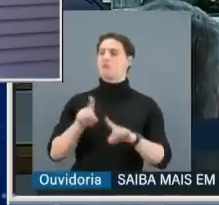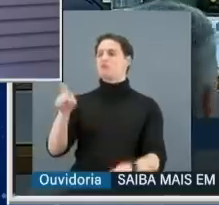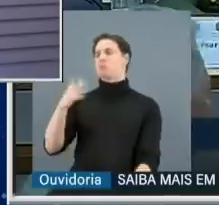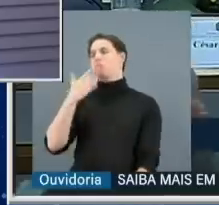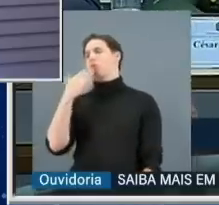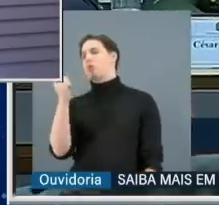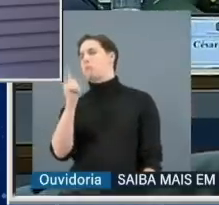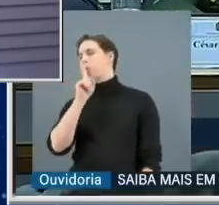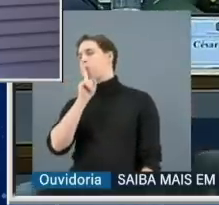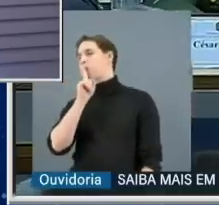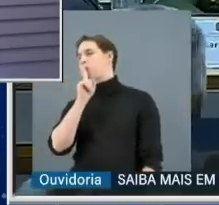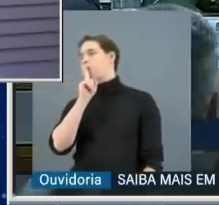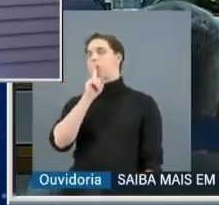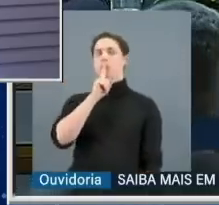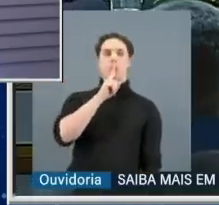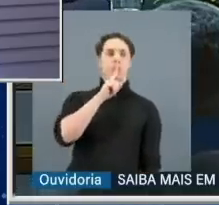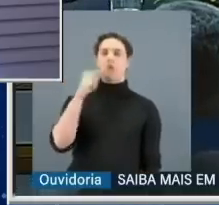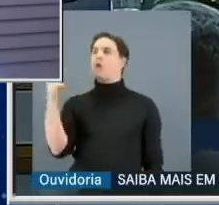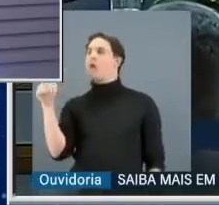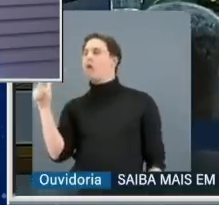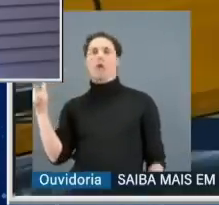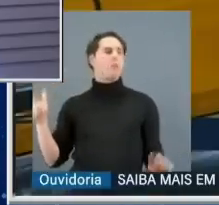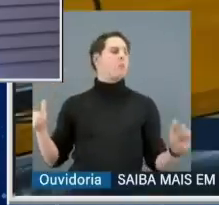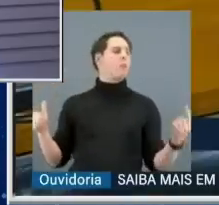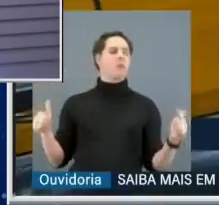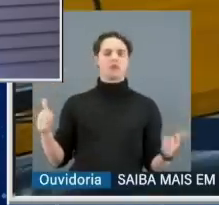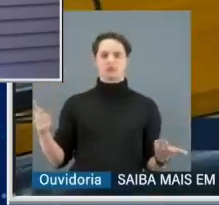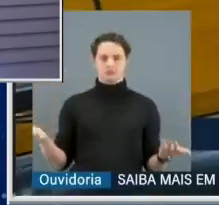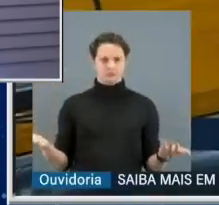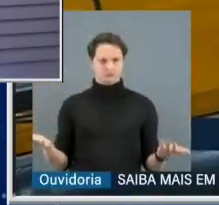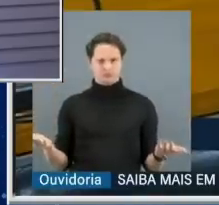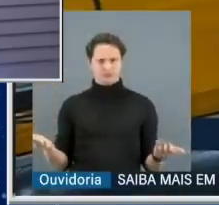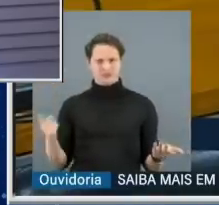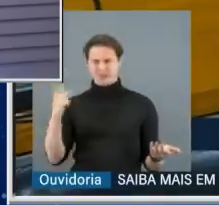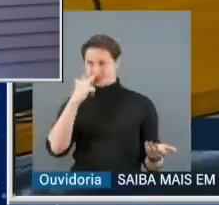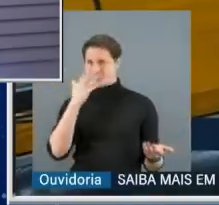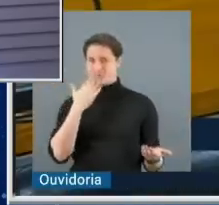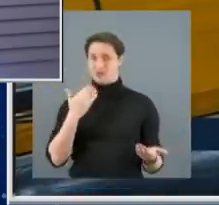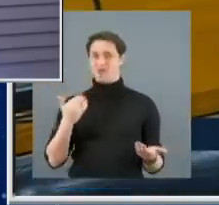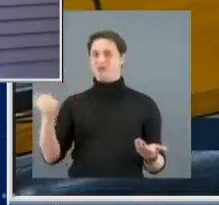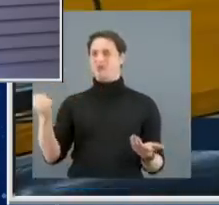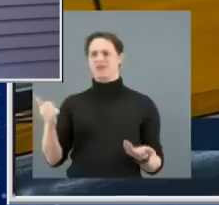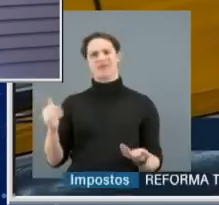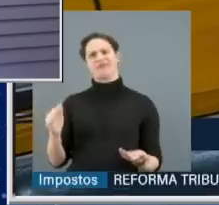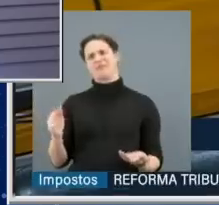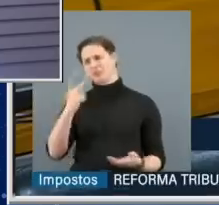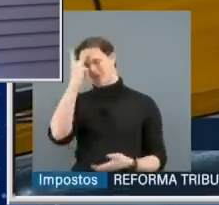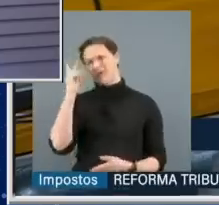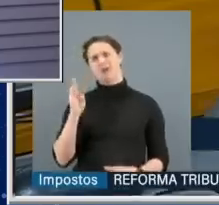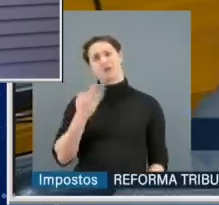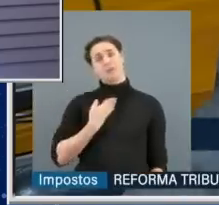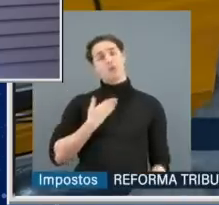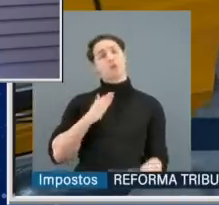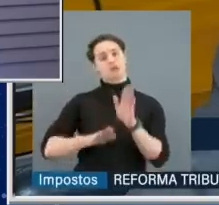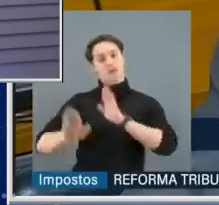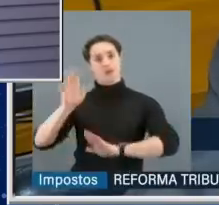dia 8 de janeiro, que recebe no dia de hoje o ex-ajudante de ordens de Jair Bolsonaro, Mauro Cid. A gente segue